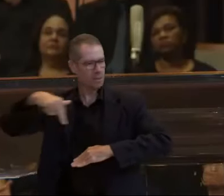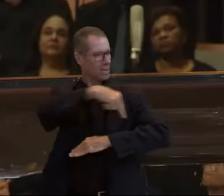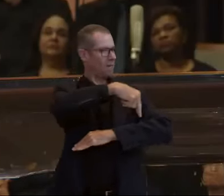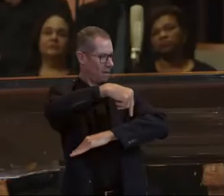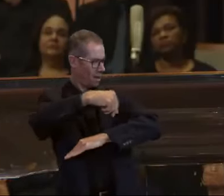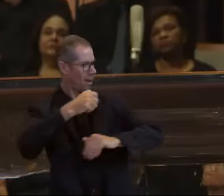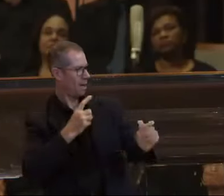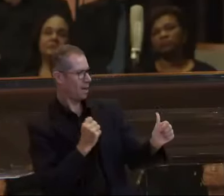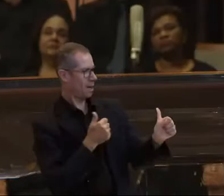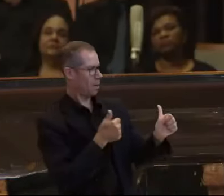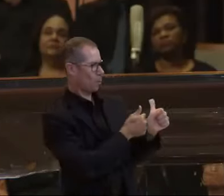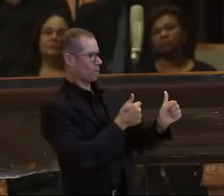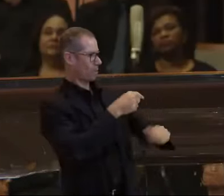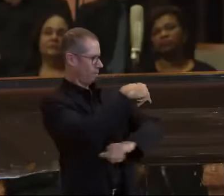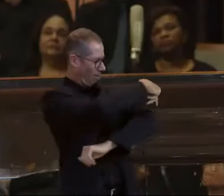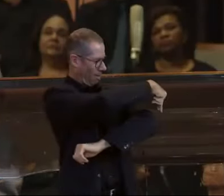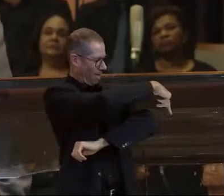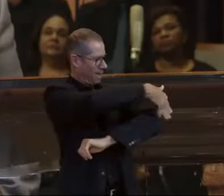lá.